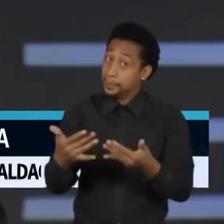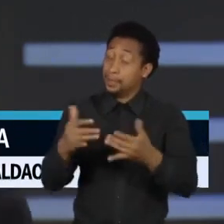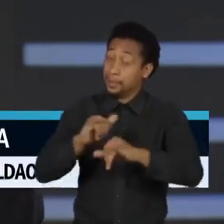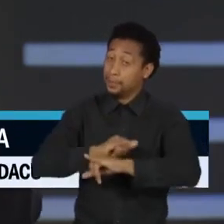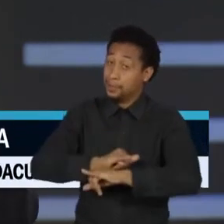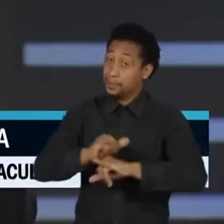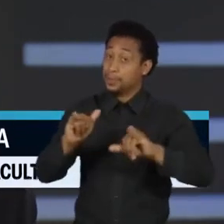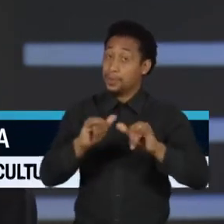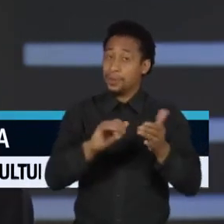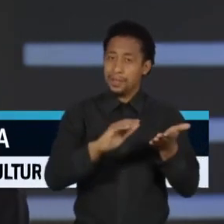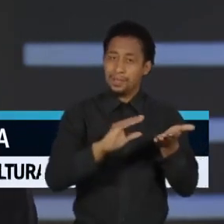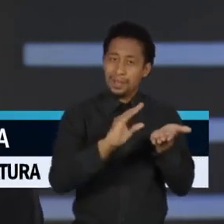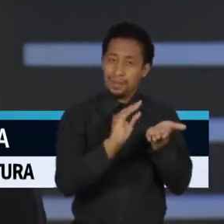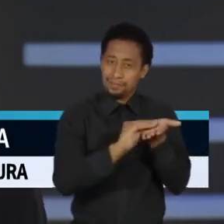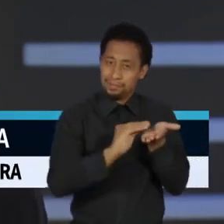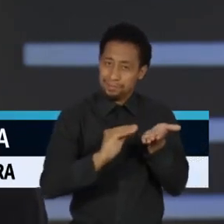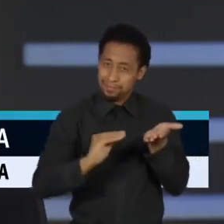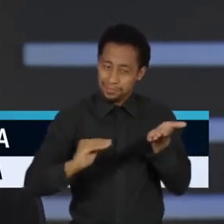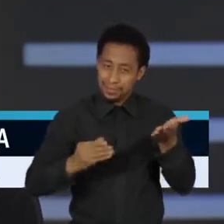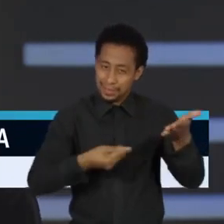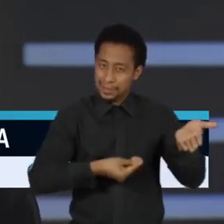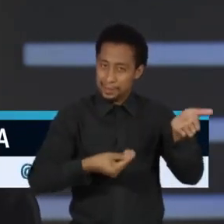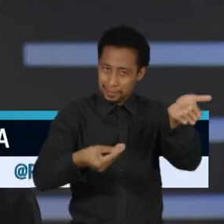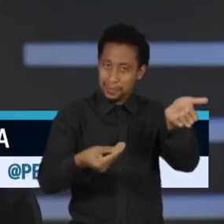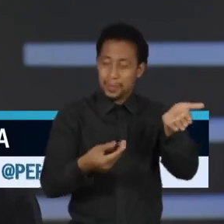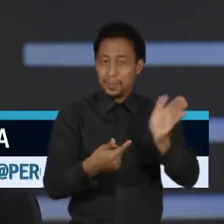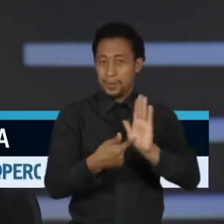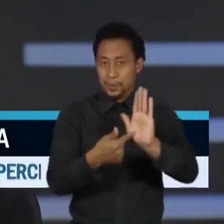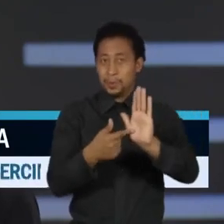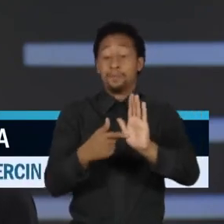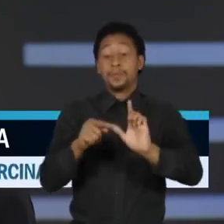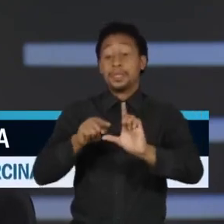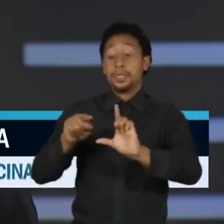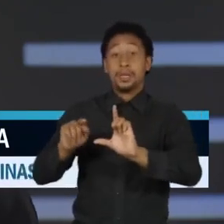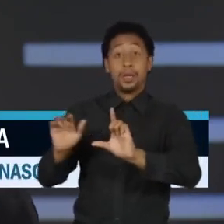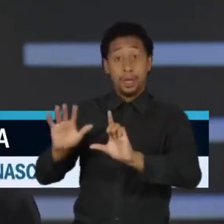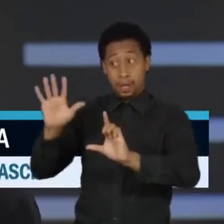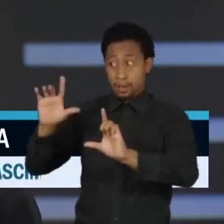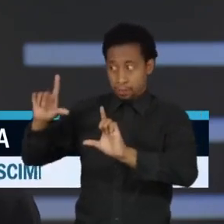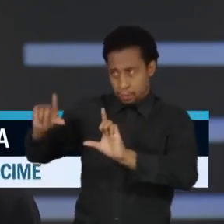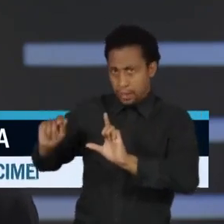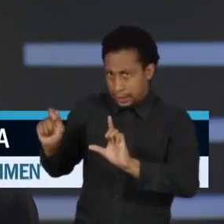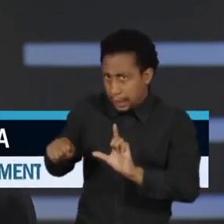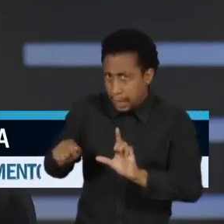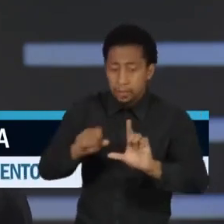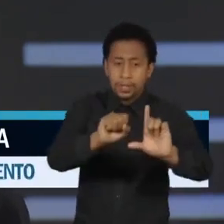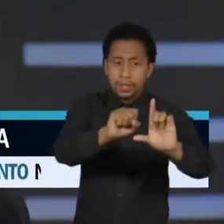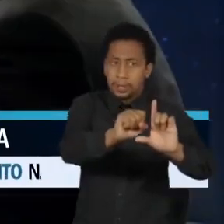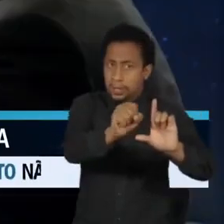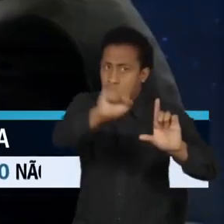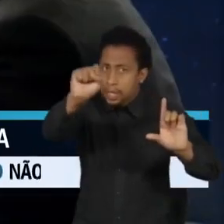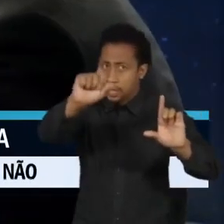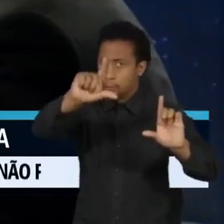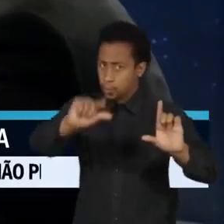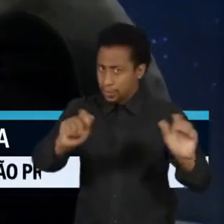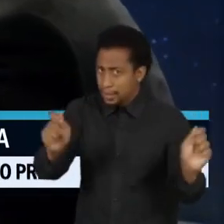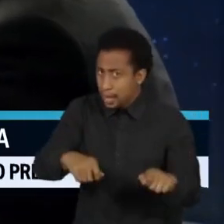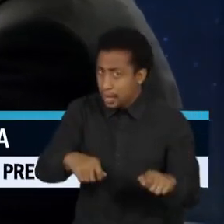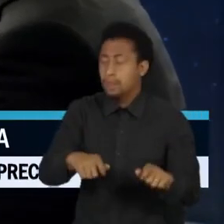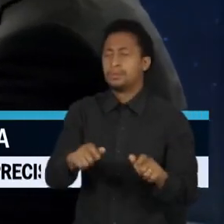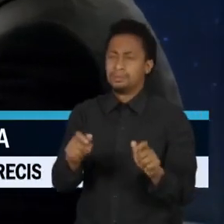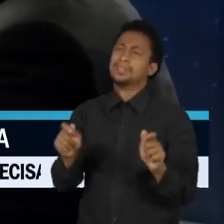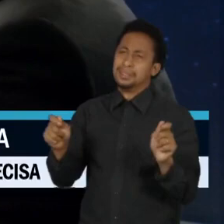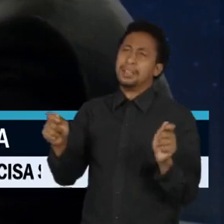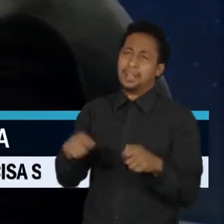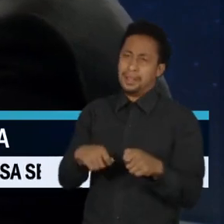como na ata, que é a pergunta que você fez, se dá para reduzir a inflação, a taxa de juros. Dá, desde que a crença, a